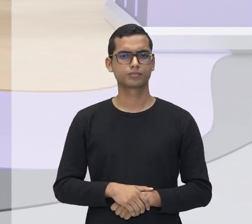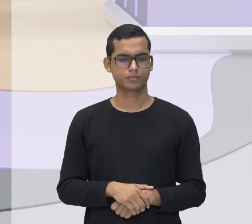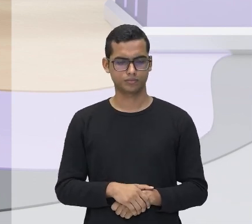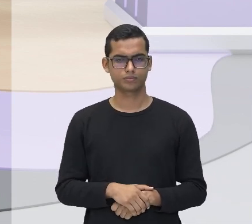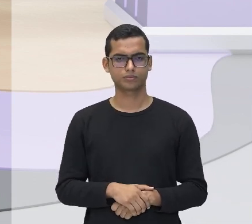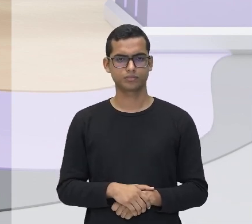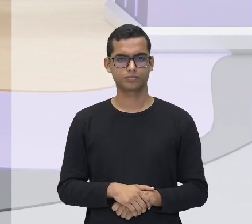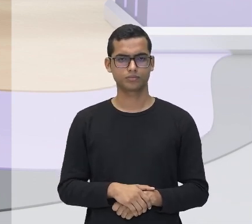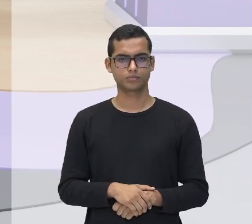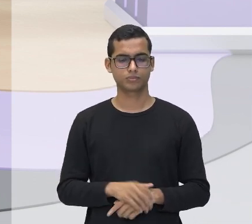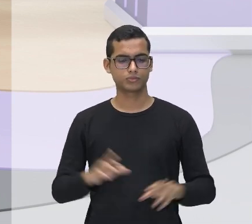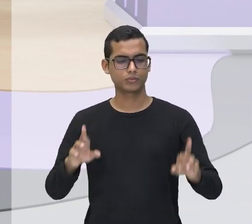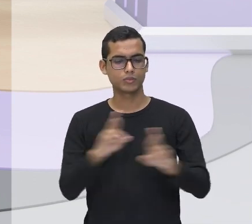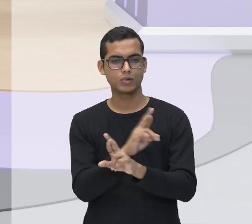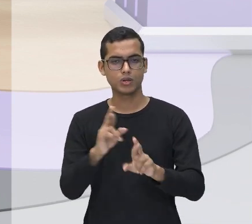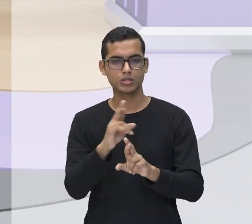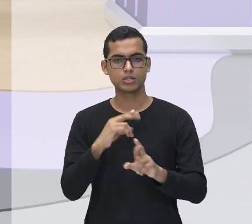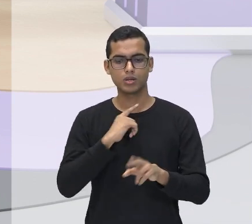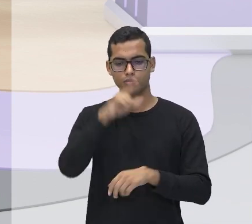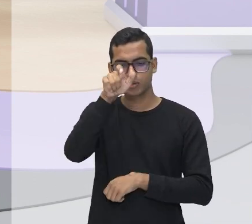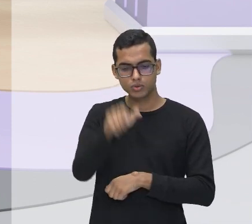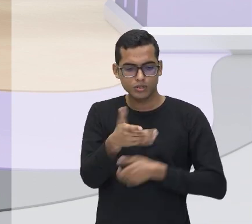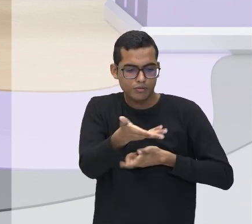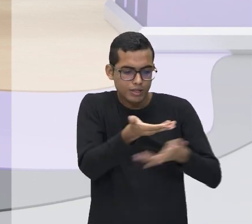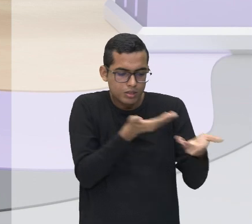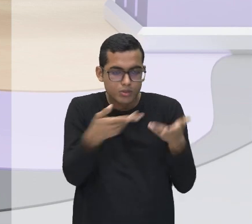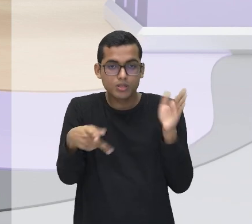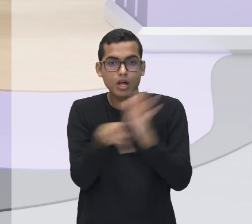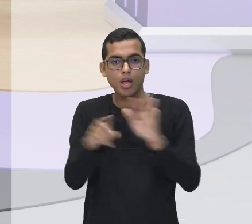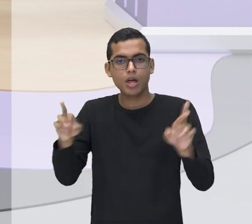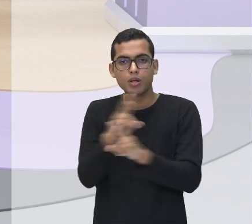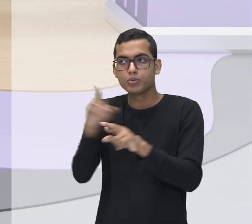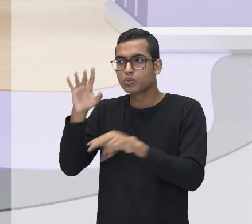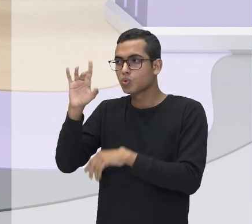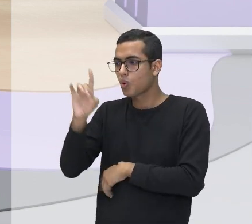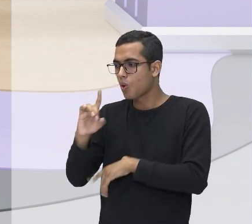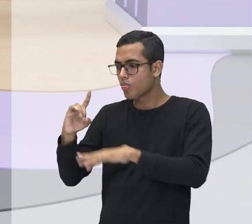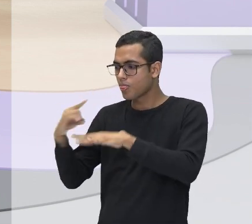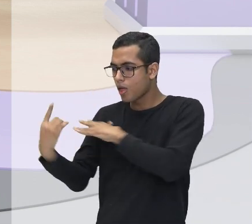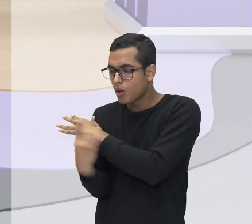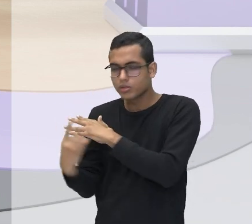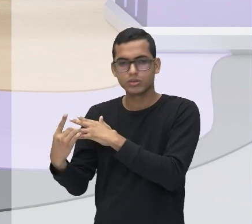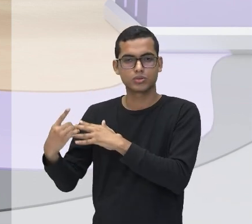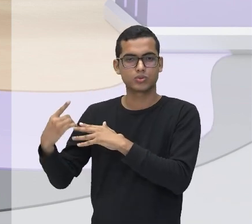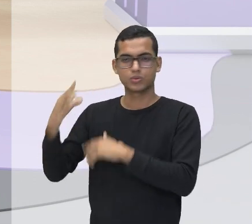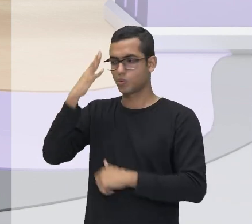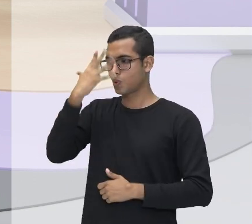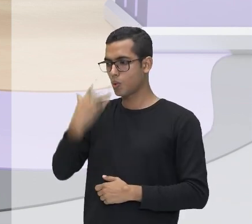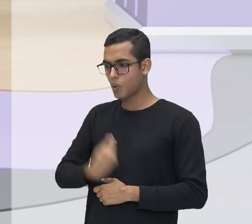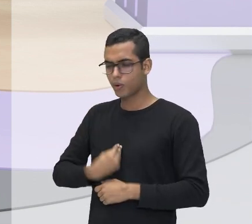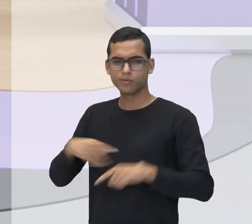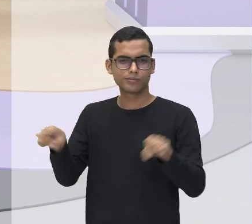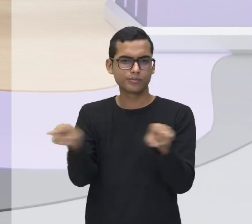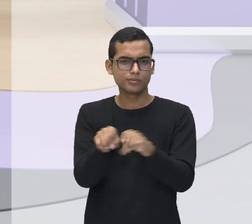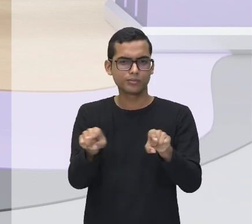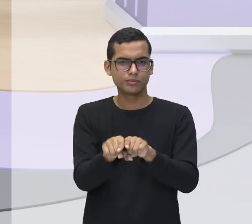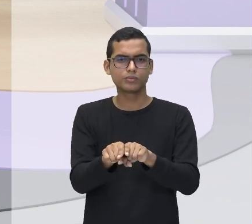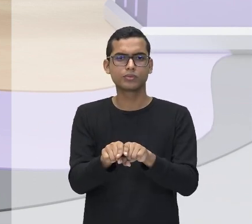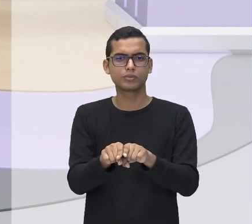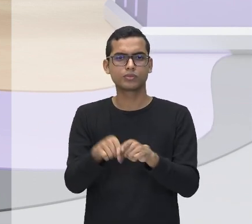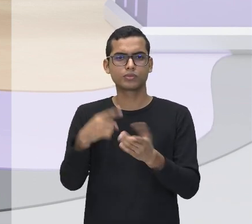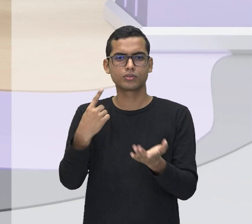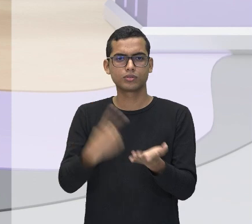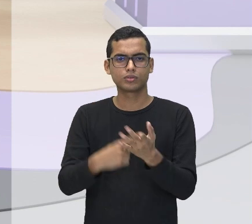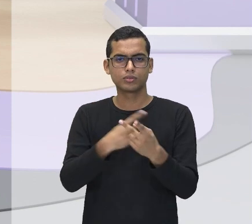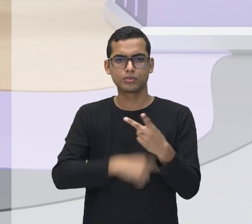seus deuses, com seus espíritos. Muitas vezes ele divide a responsabilidade com o cacique, né? O cacique é o